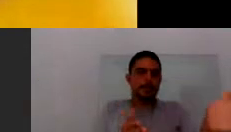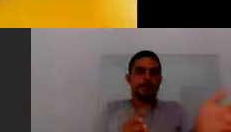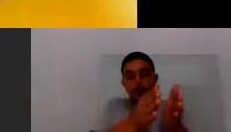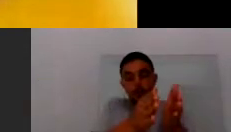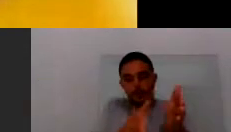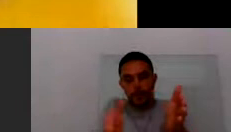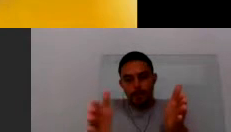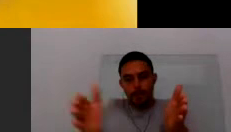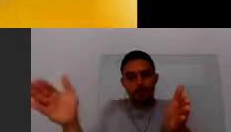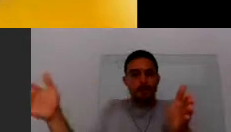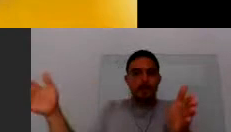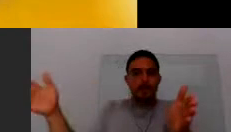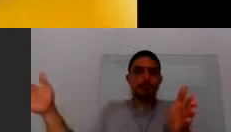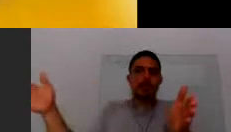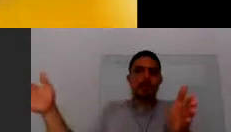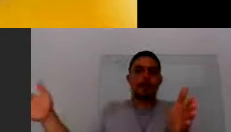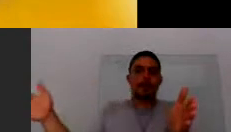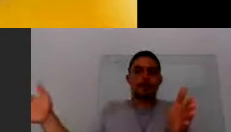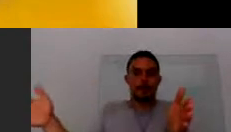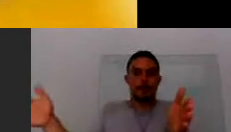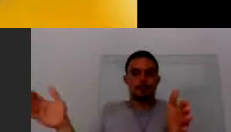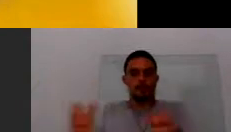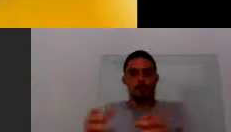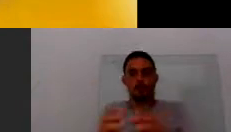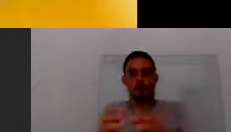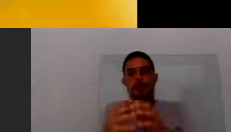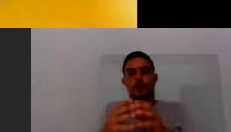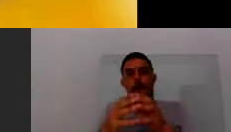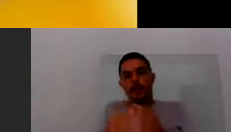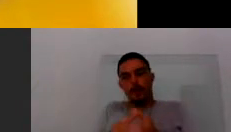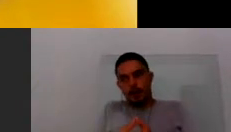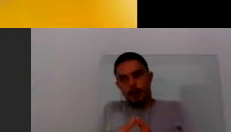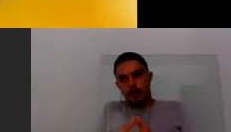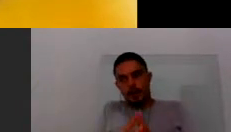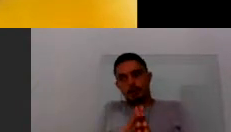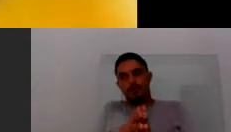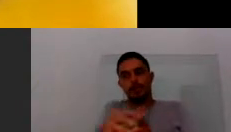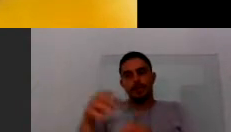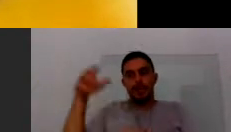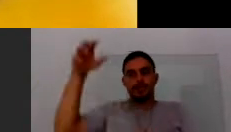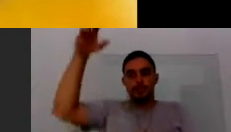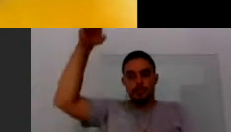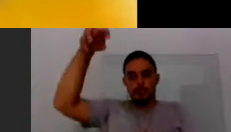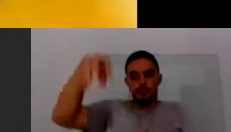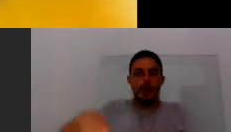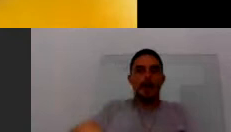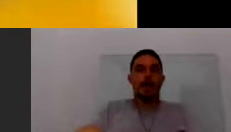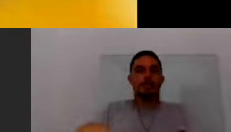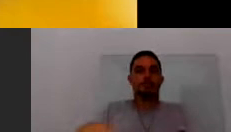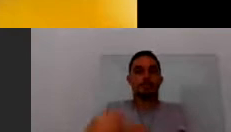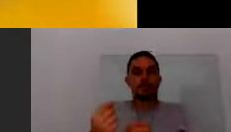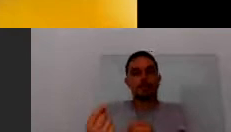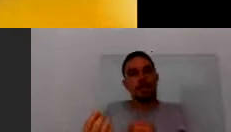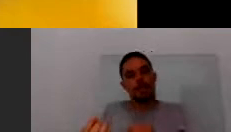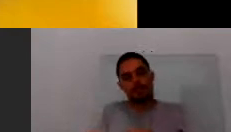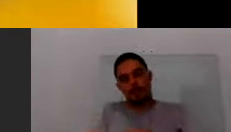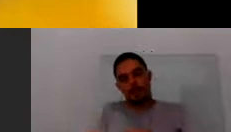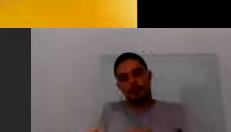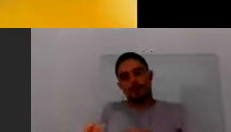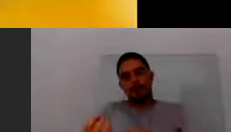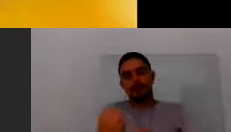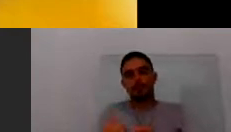de argila. Quanto mais quantidade de areia eu tiver em um solo, maior é a possibilidade de infiltrar a água, só